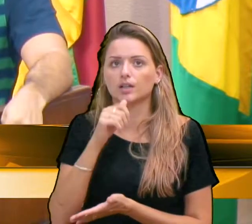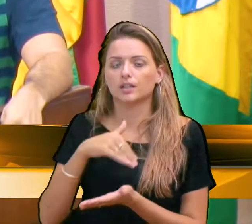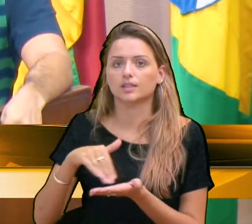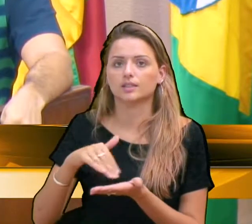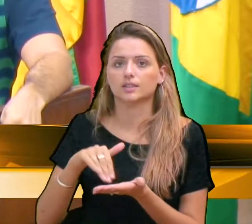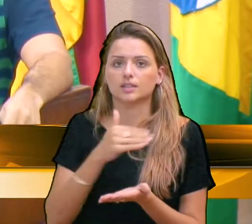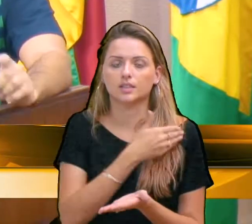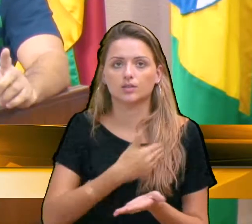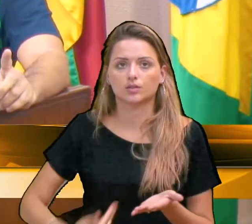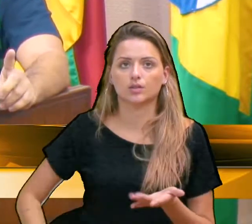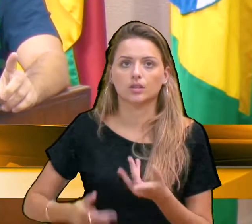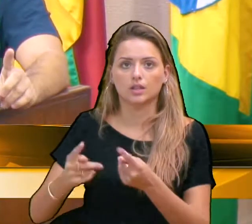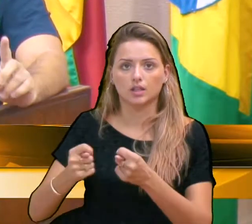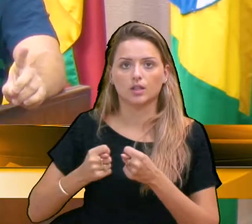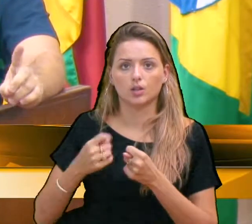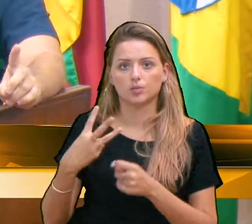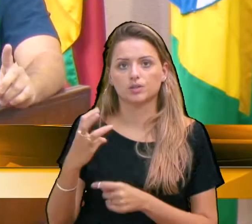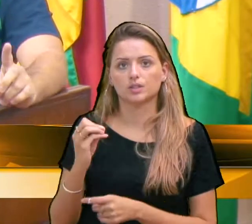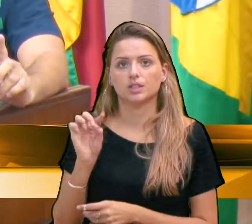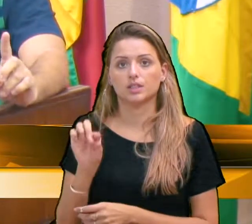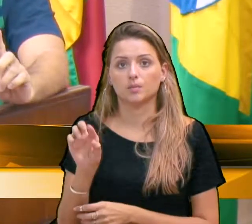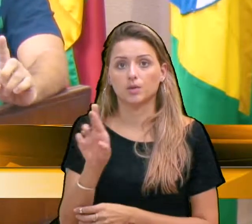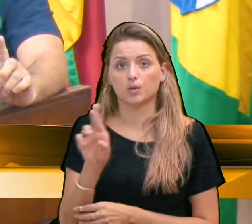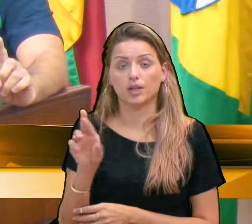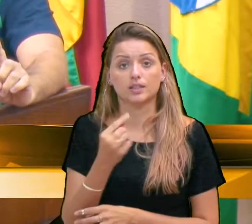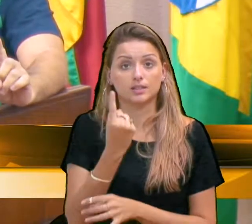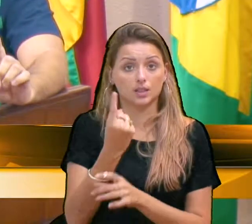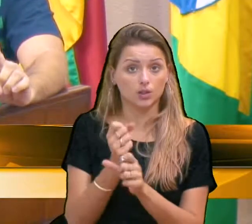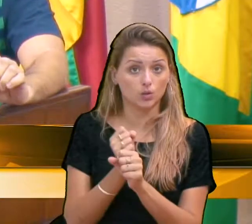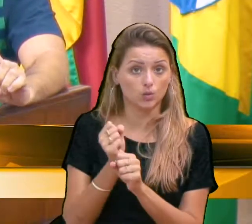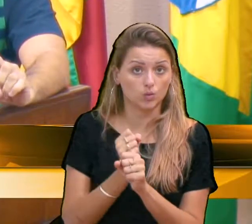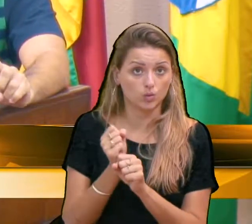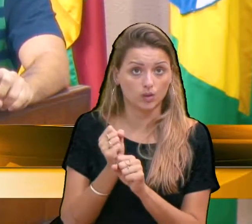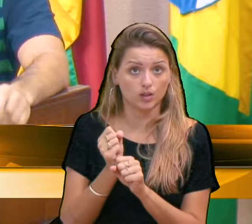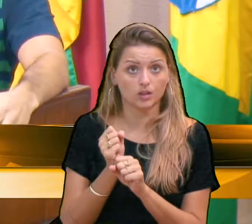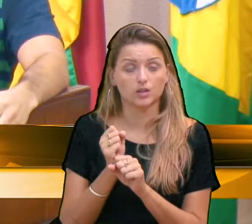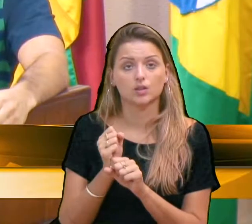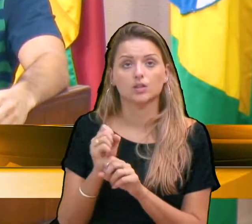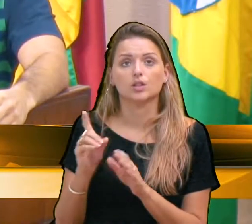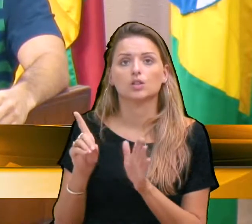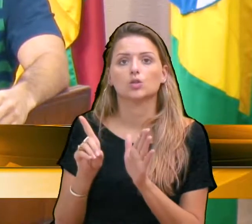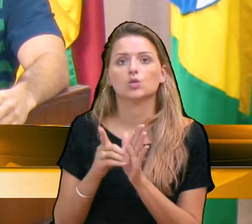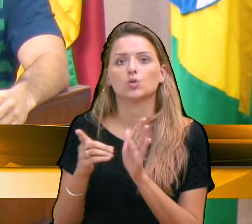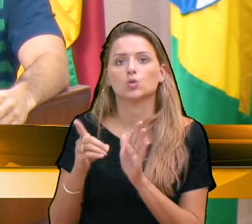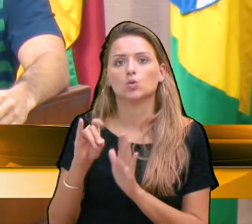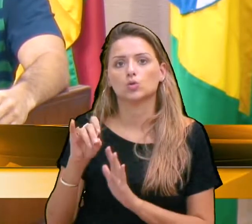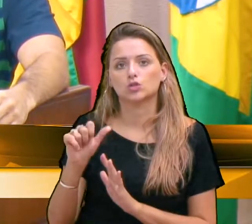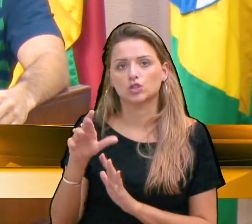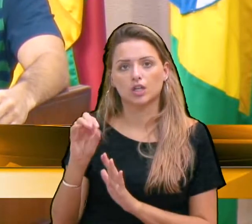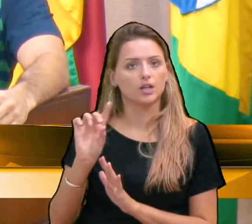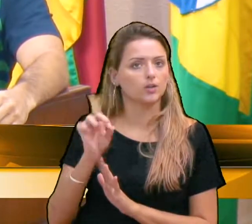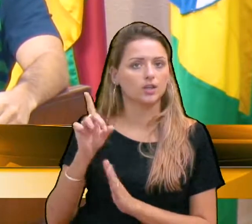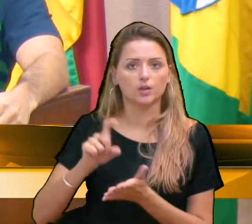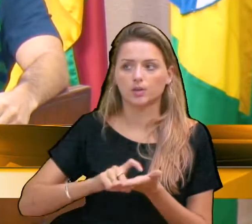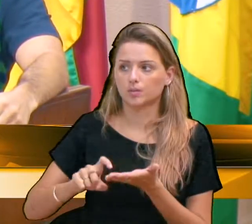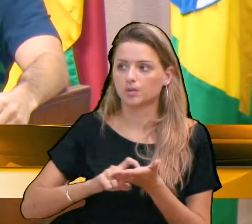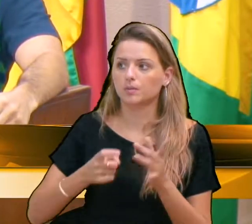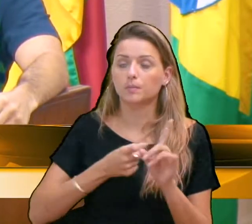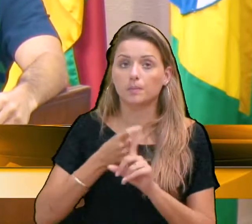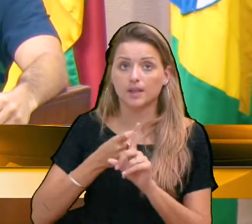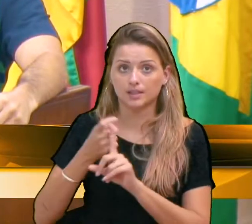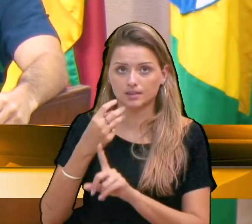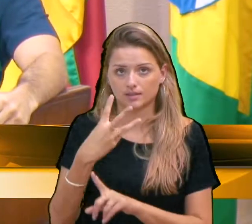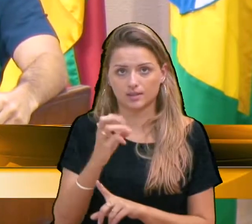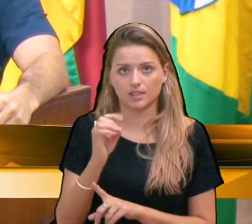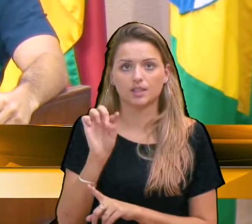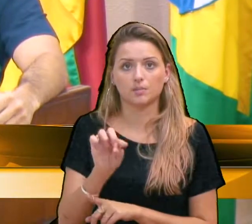governo, economizando R$30 mil anuais de diário oficial do município, que não era mais impresso, mensais,